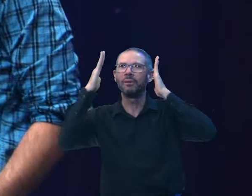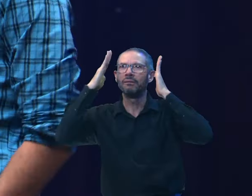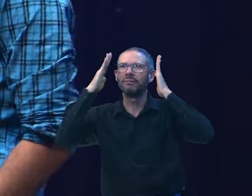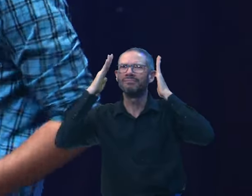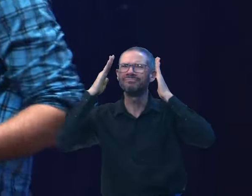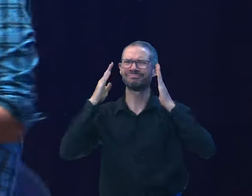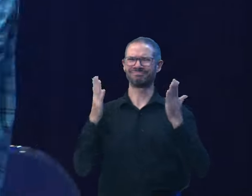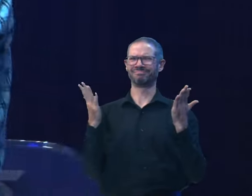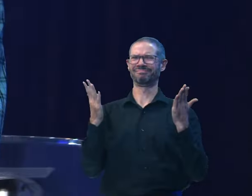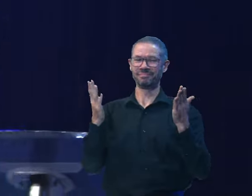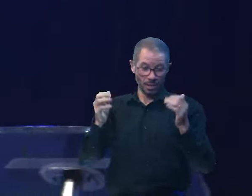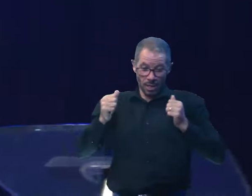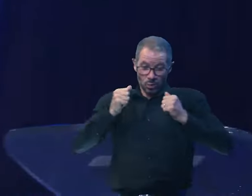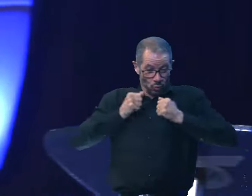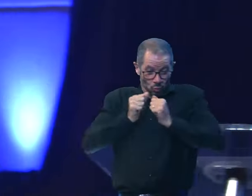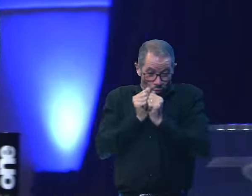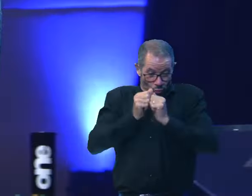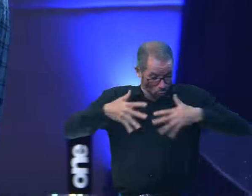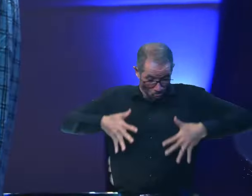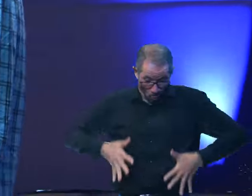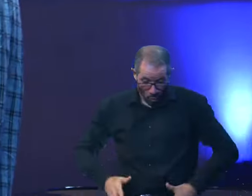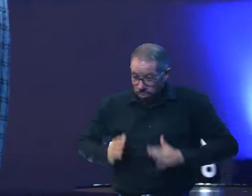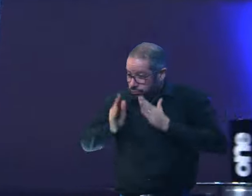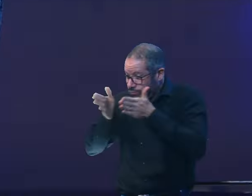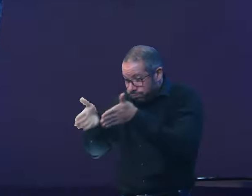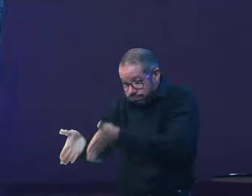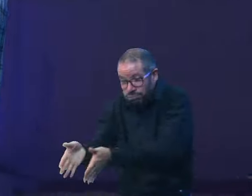Falei: não, a cabeça fica junto com o corpo.